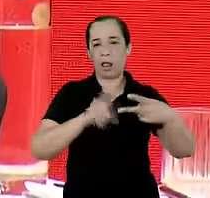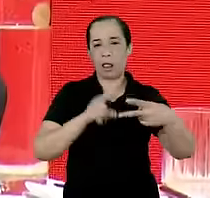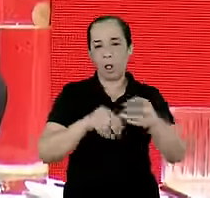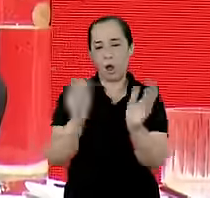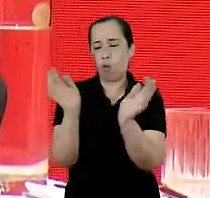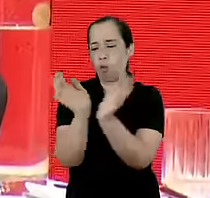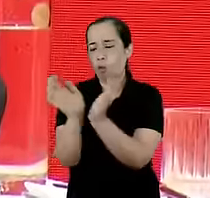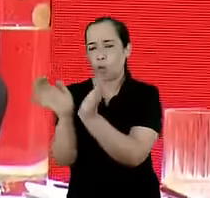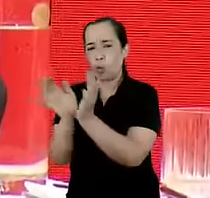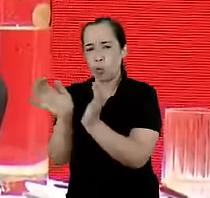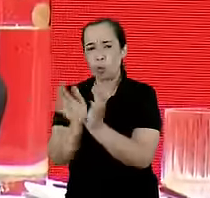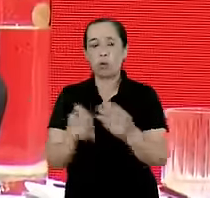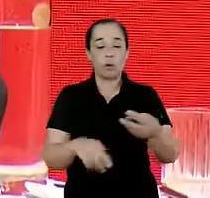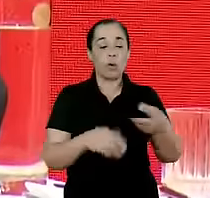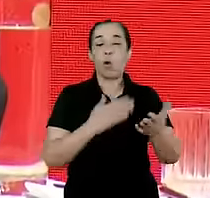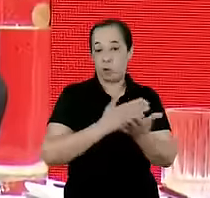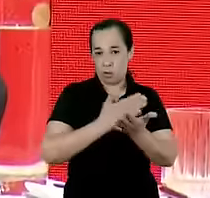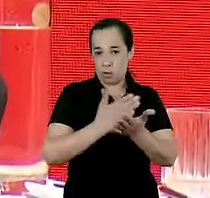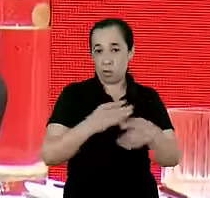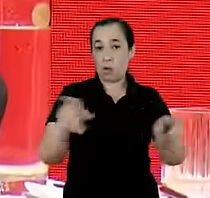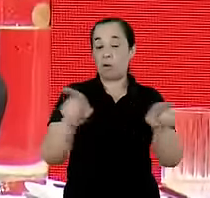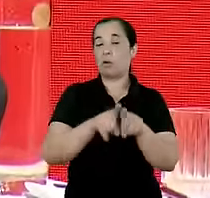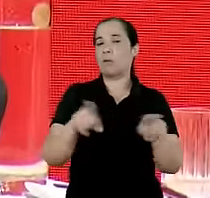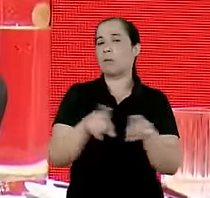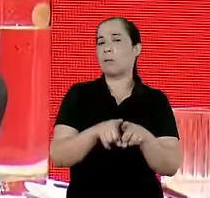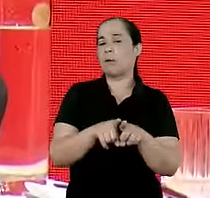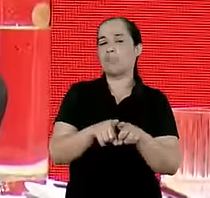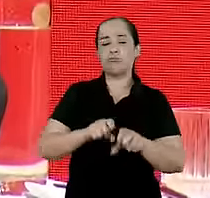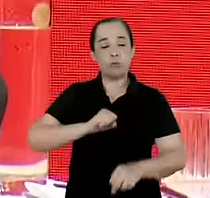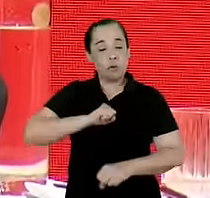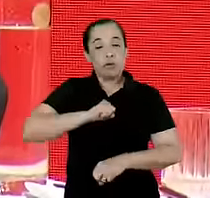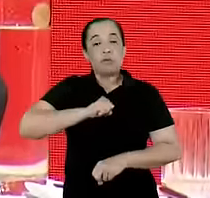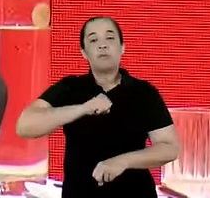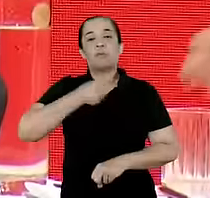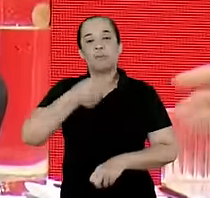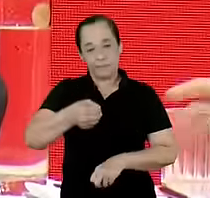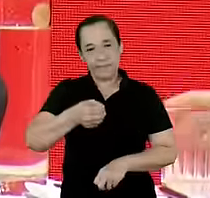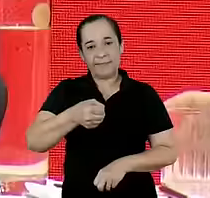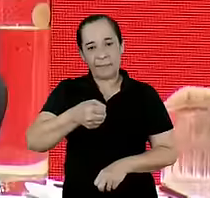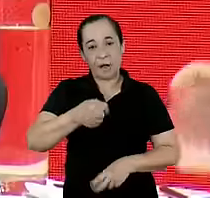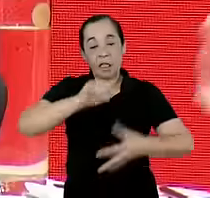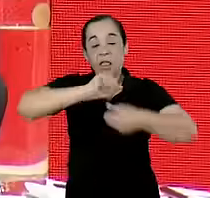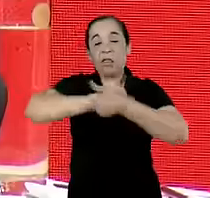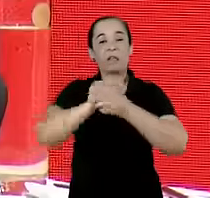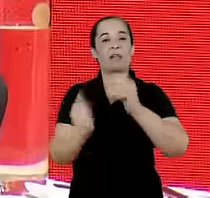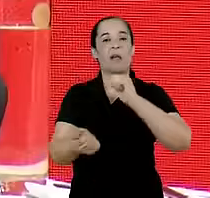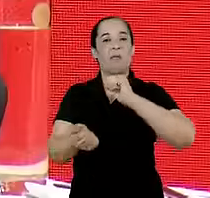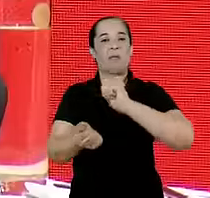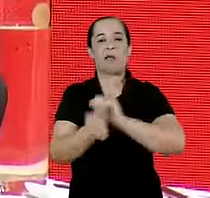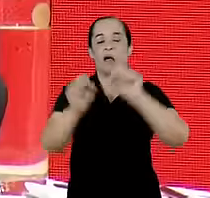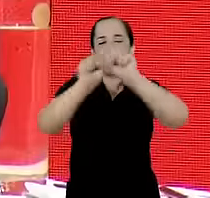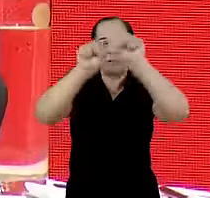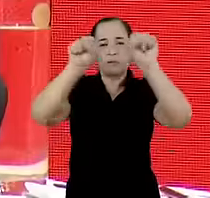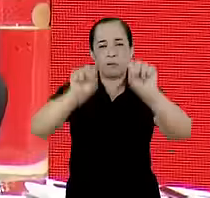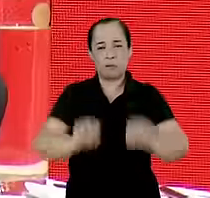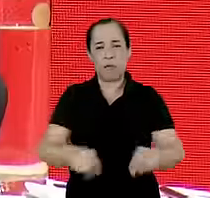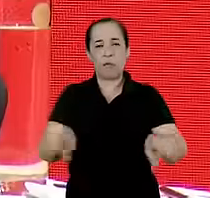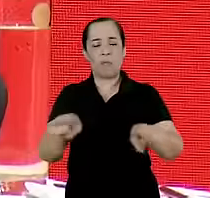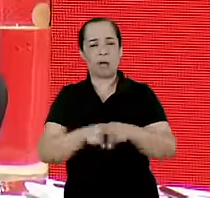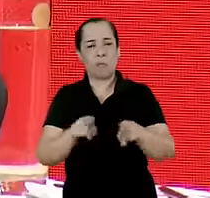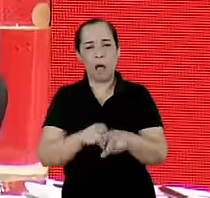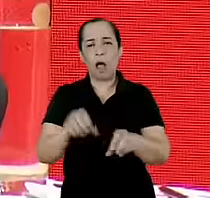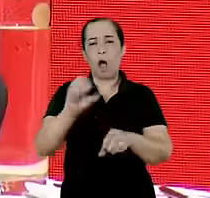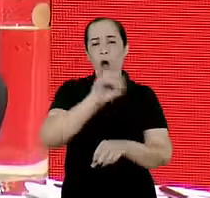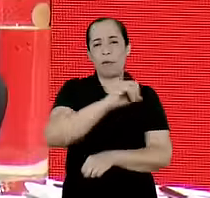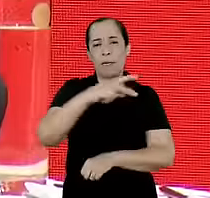entrar em vigor é quando o todo o esforço eh de adaptação né sistêmico operacional e de processo das